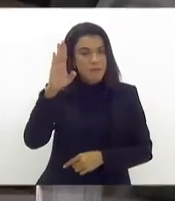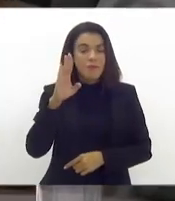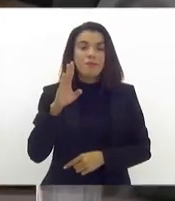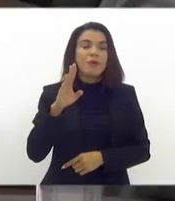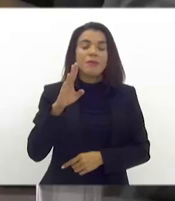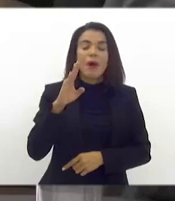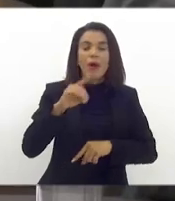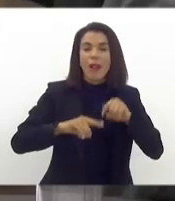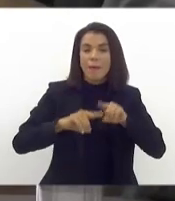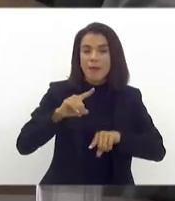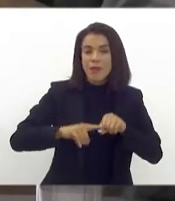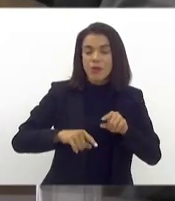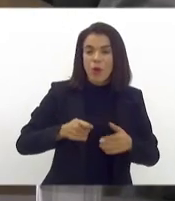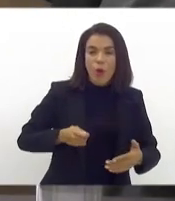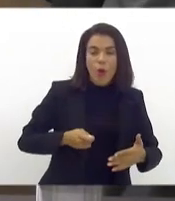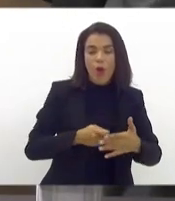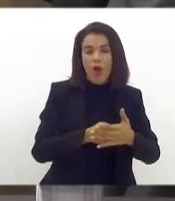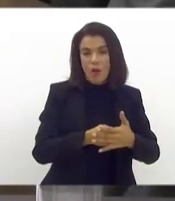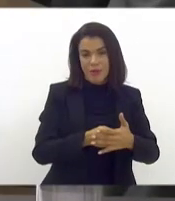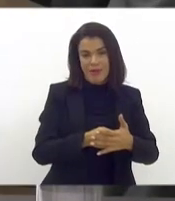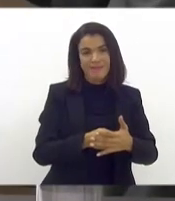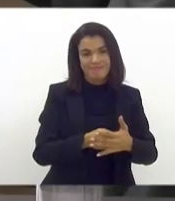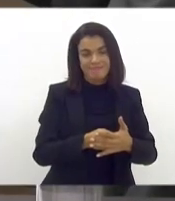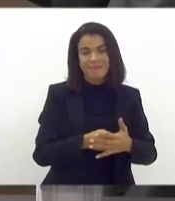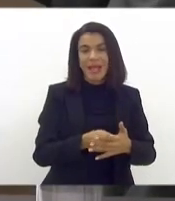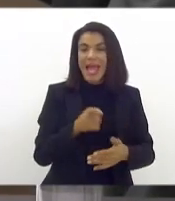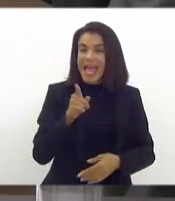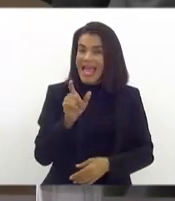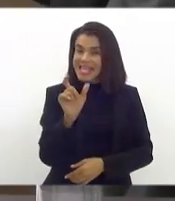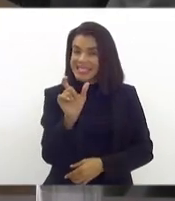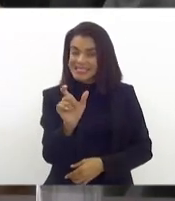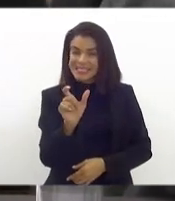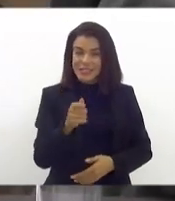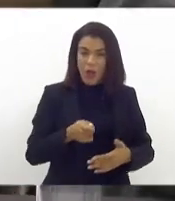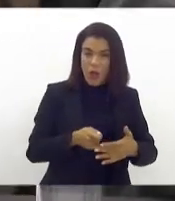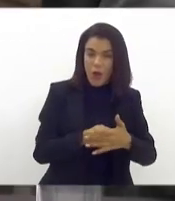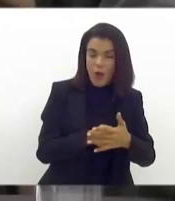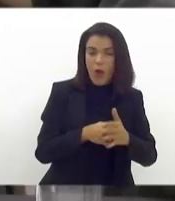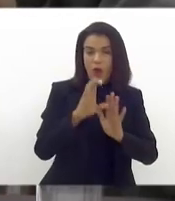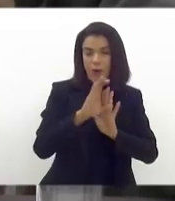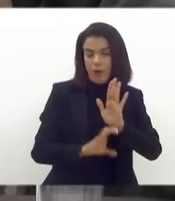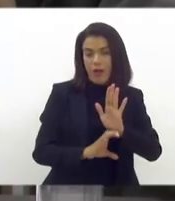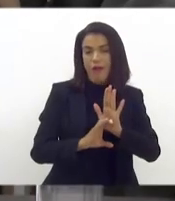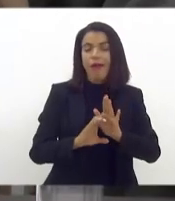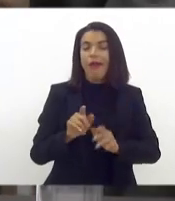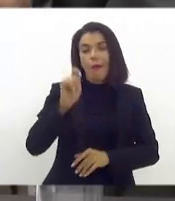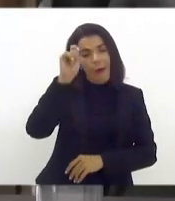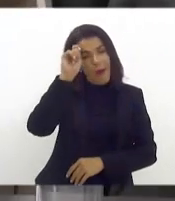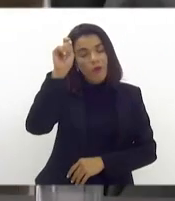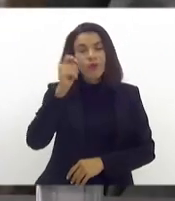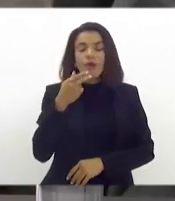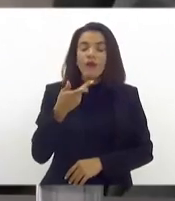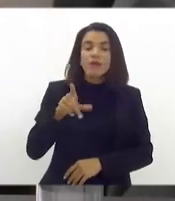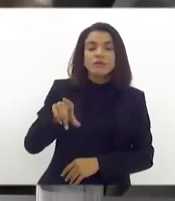tinha no projeto, que era obrigar a incluir o componente curricular. Mas eu digo essa questão da transversalidade. Aí essa questão, se é transversal ou se é um componente curricular, eu acho que cabe ao autor dizer o que ele